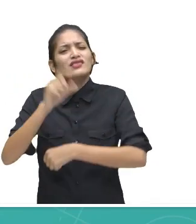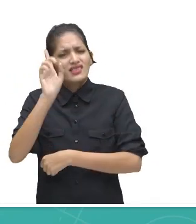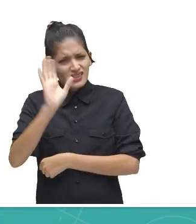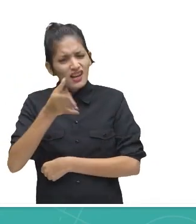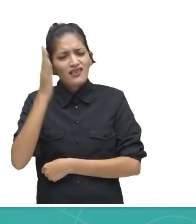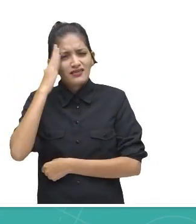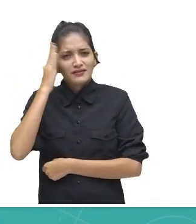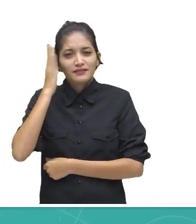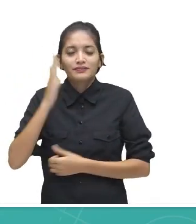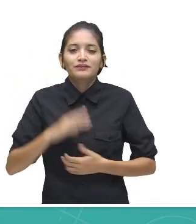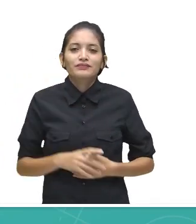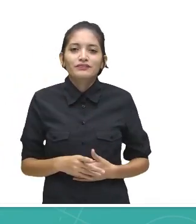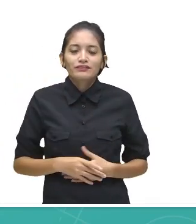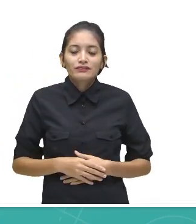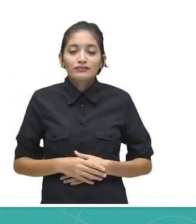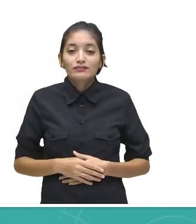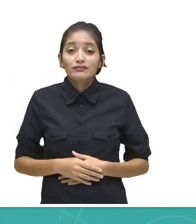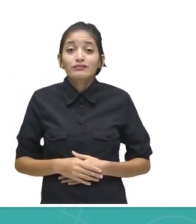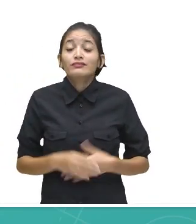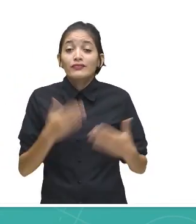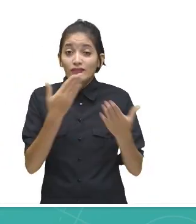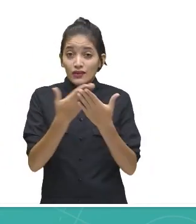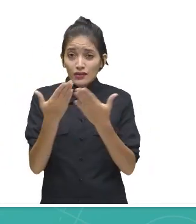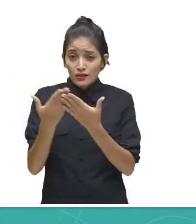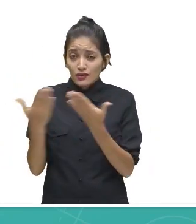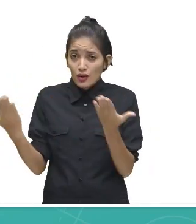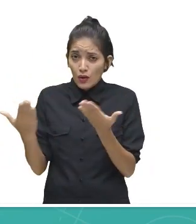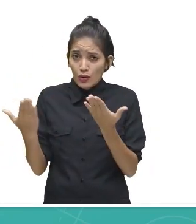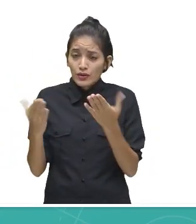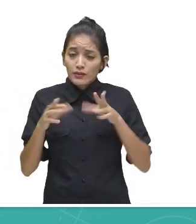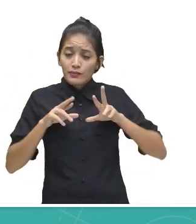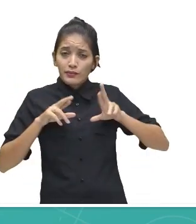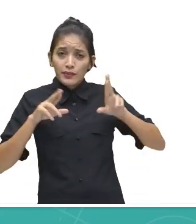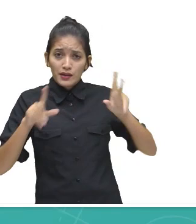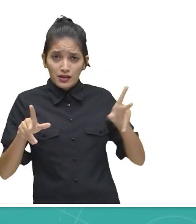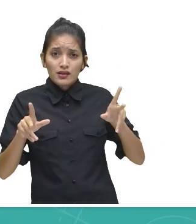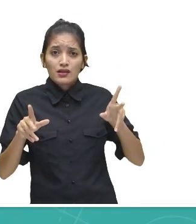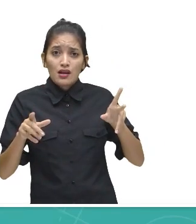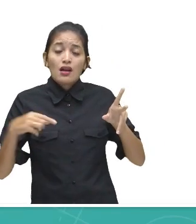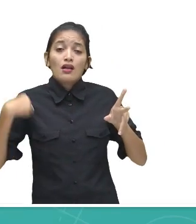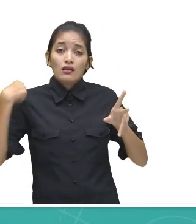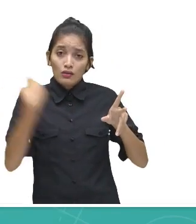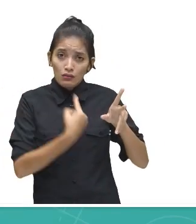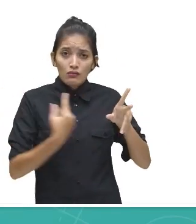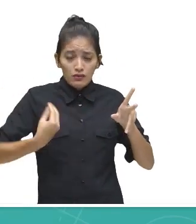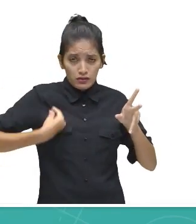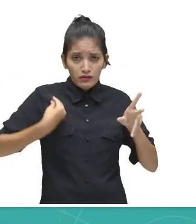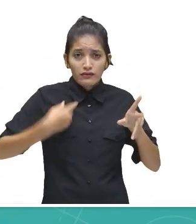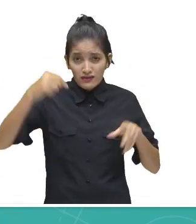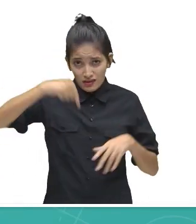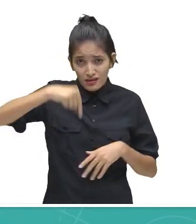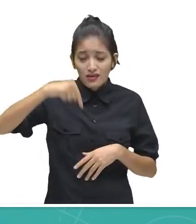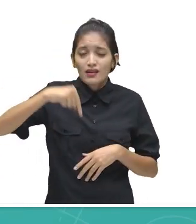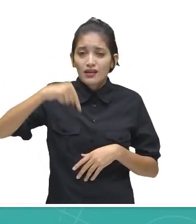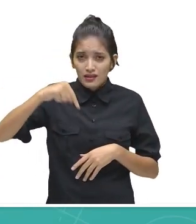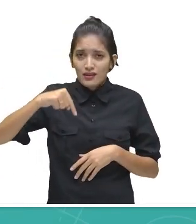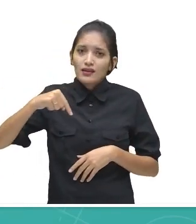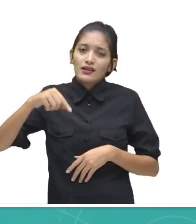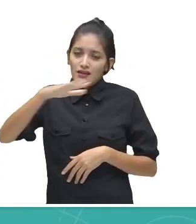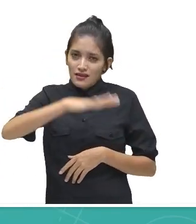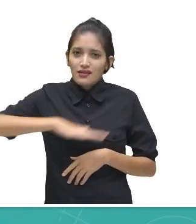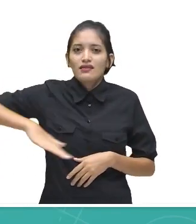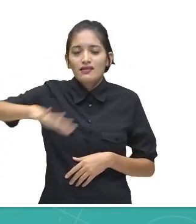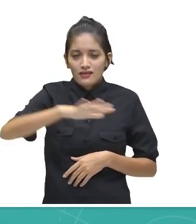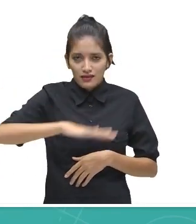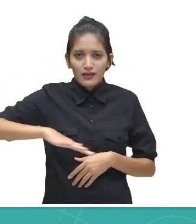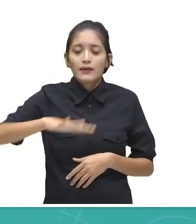né? O que a gente vai fazer na aula de hoje é diferenciar a nossa realidade aqui, da área de